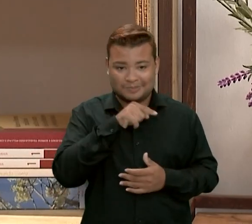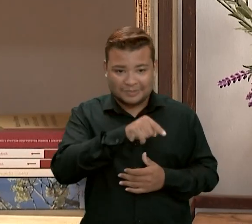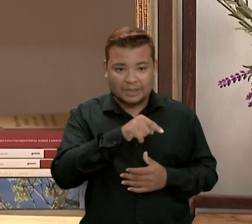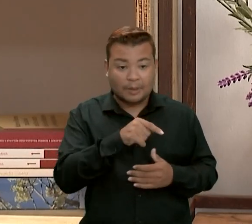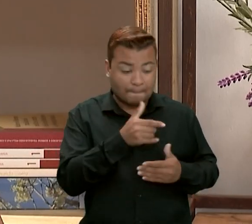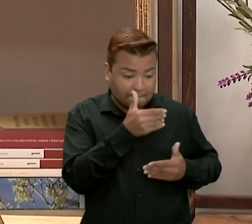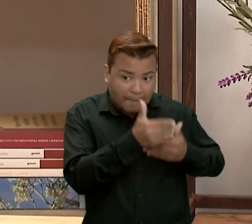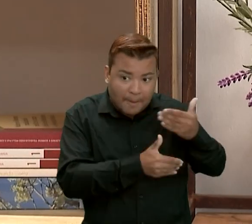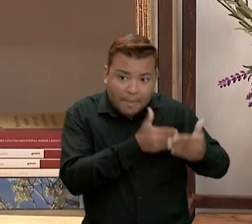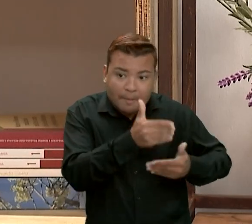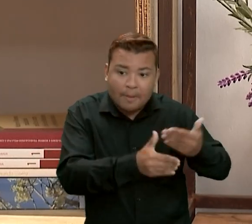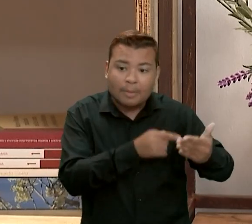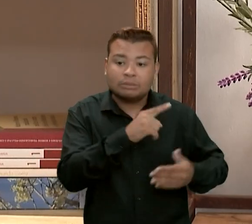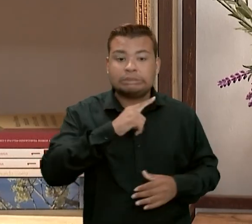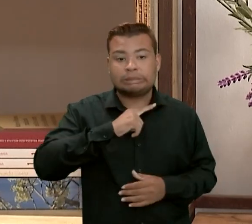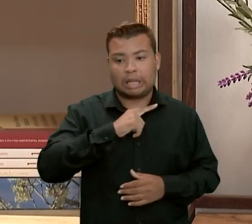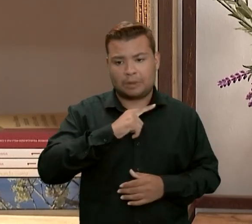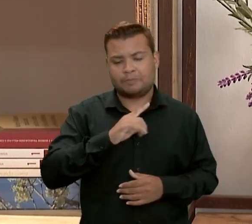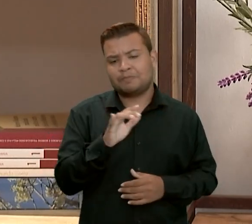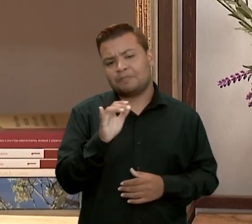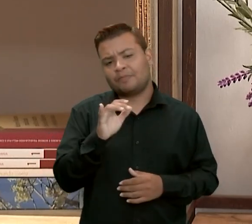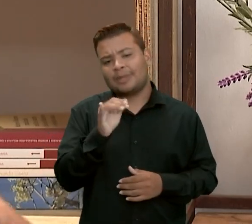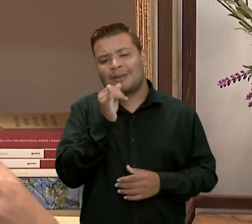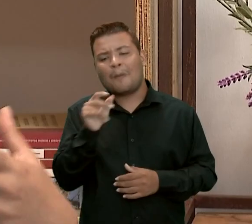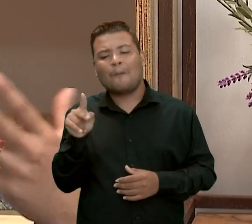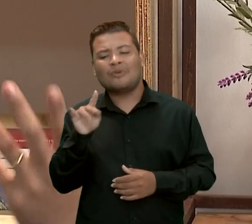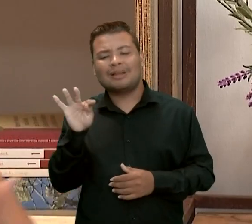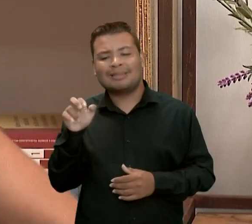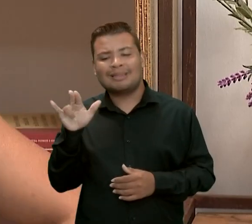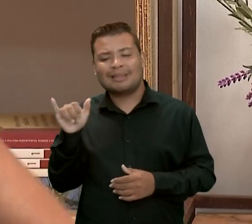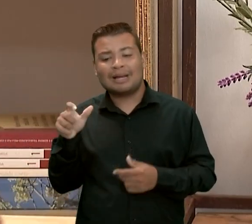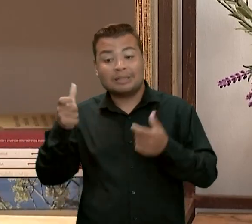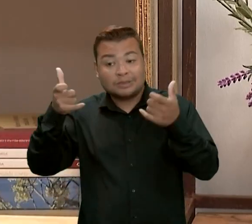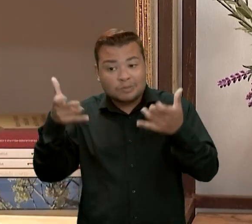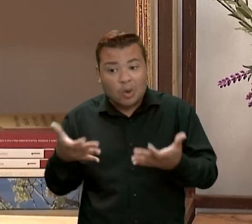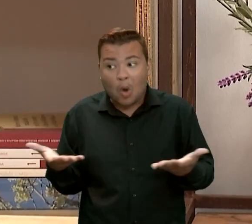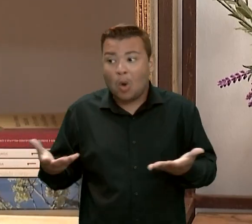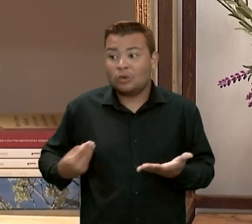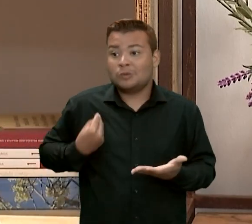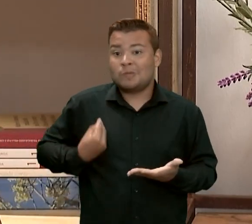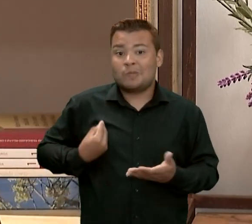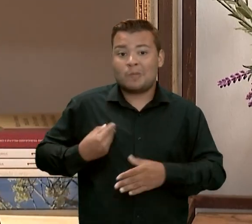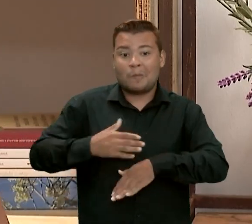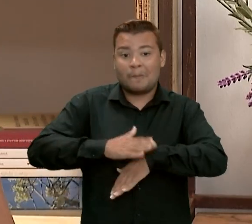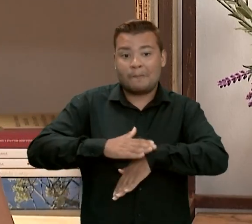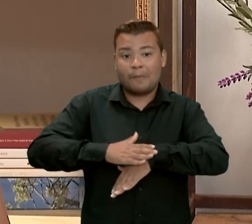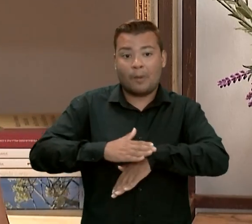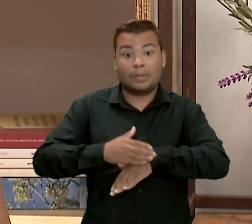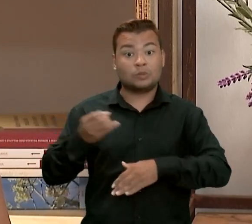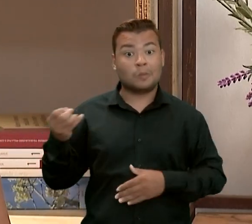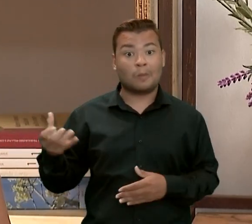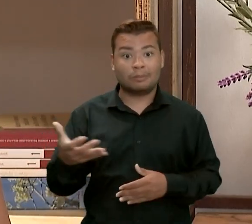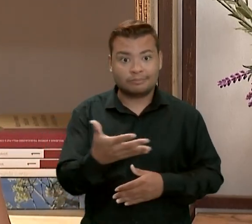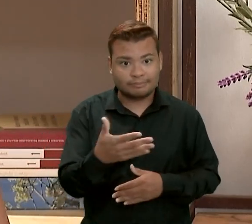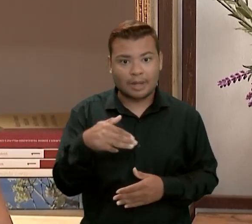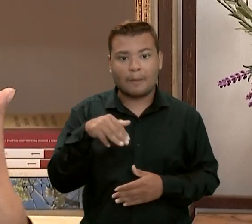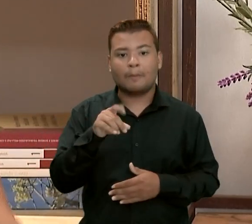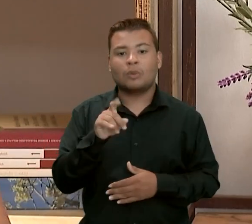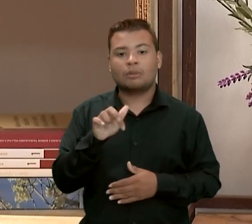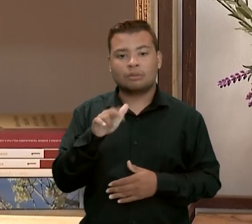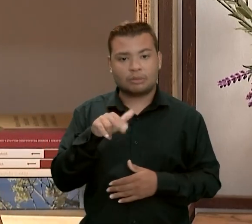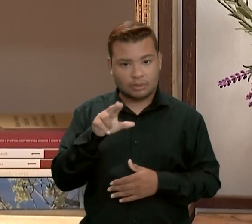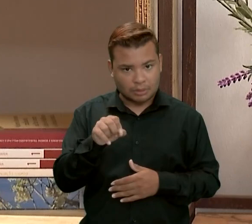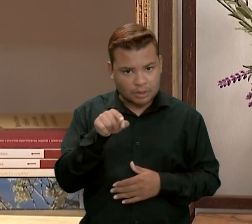dizer, processado. A professora Tânia falou aí dessa modernização, a gente cada vez mais, né, a gente precisa